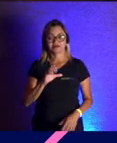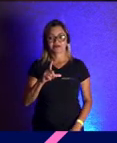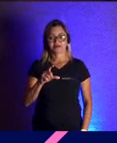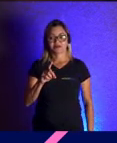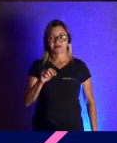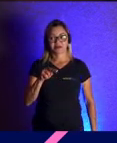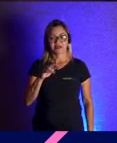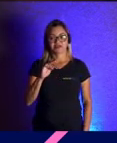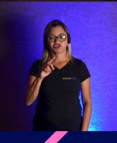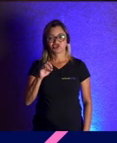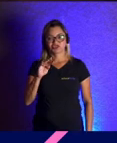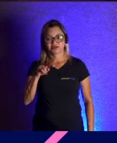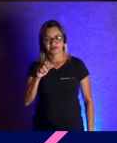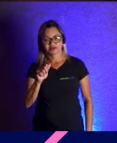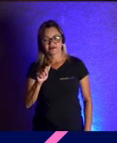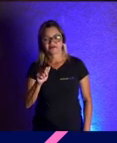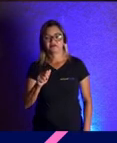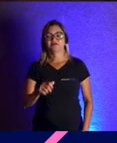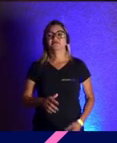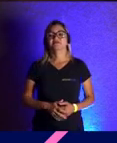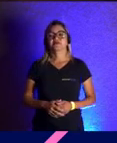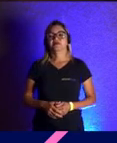Então, uma pessoa hoje em dia um pouco